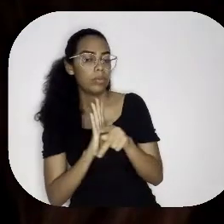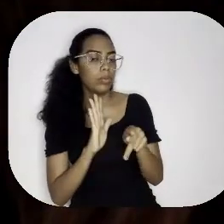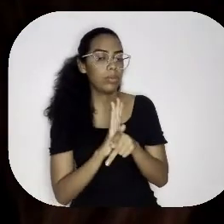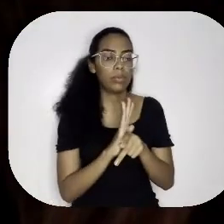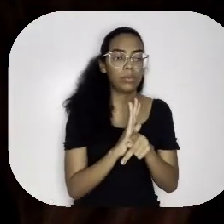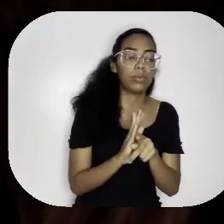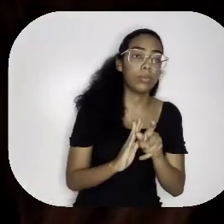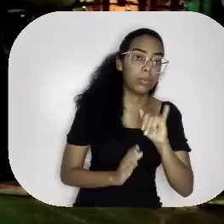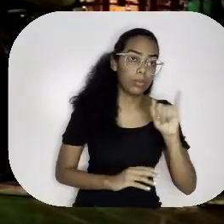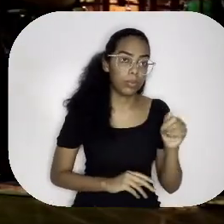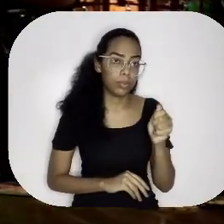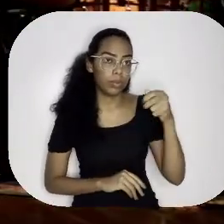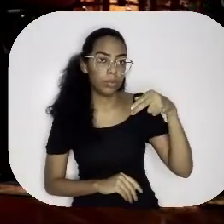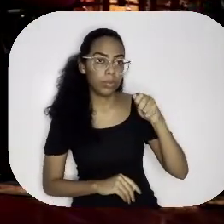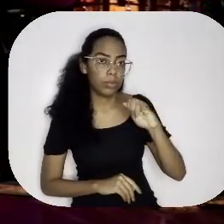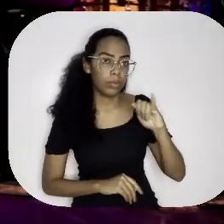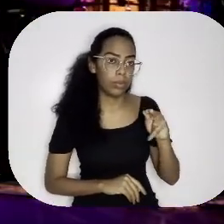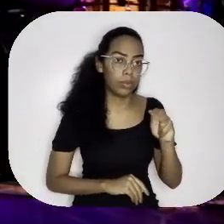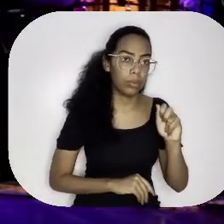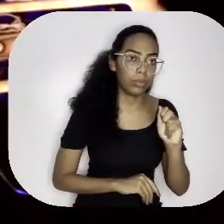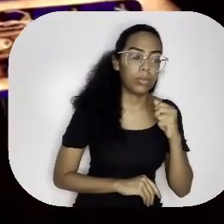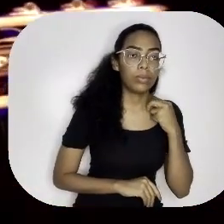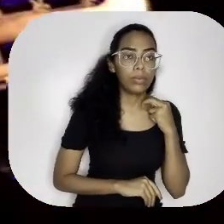Janaína, Iemanjá, quero ouvir!